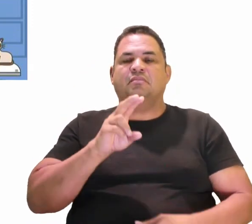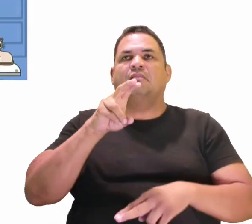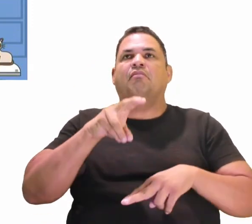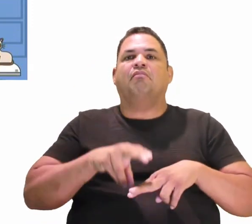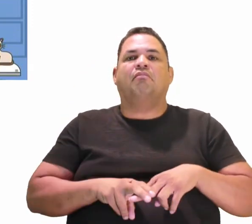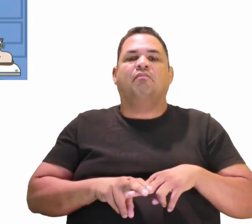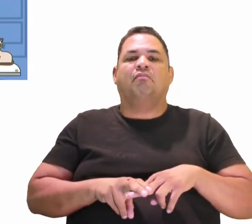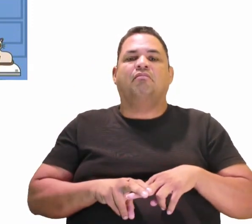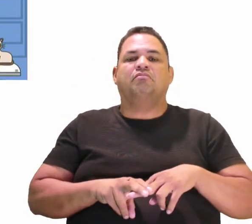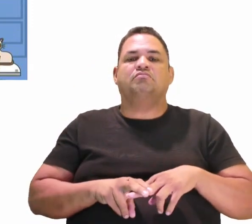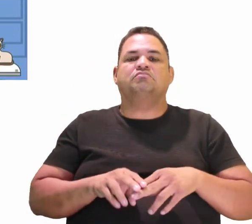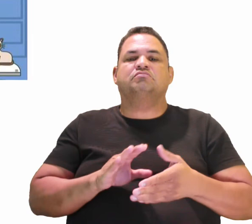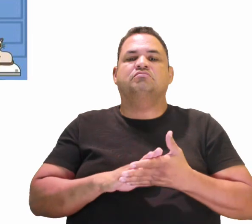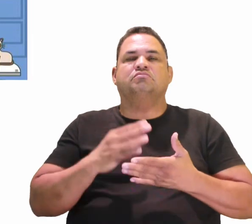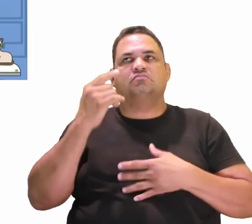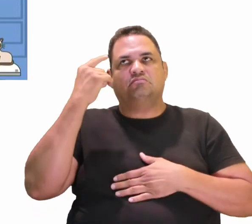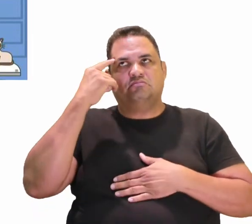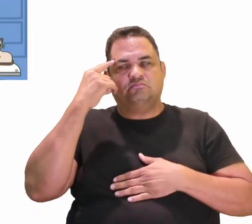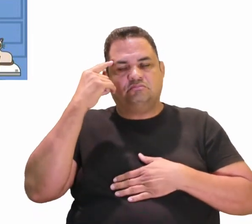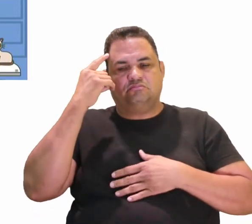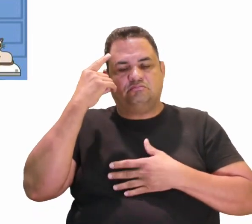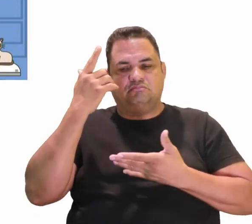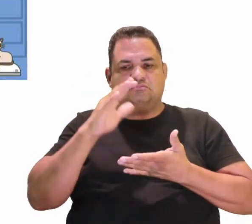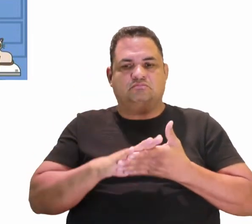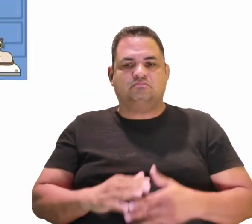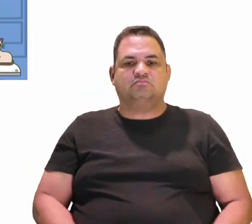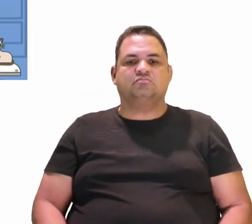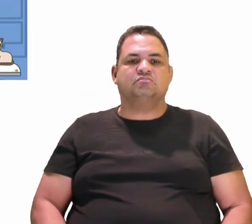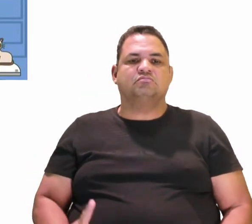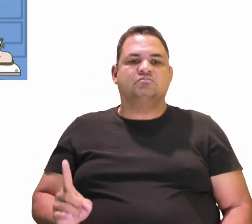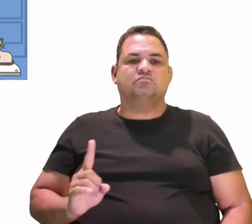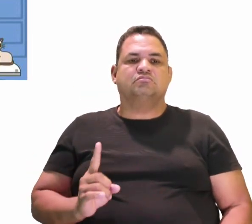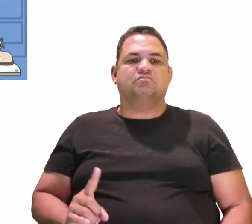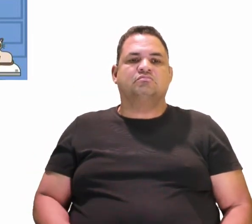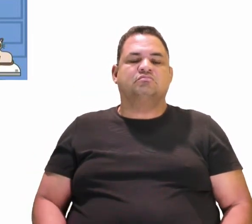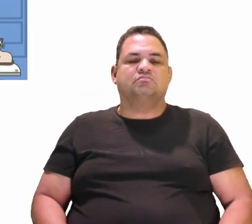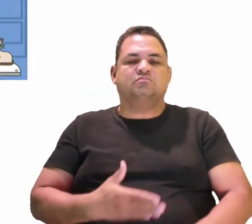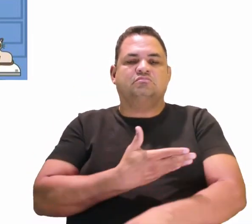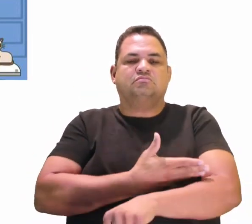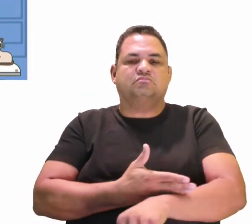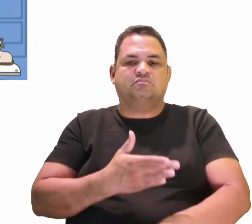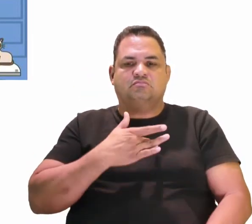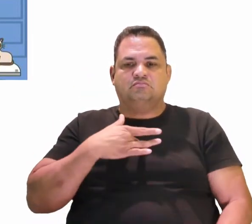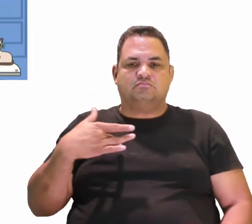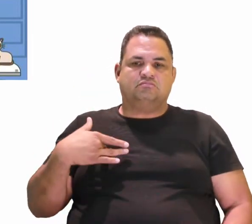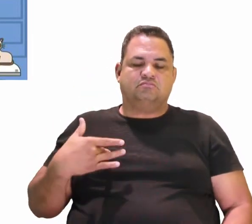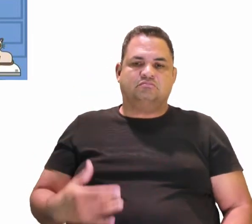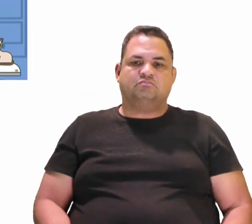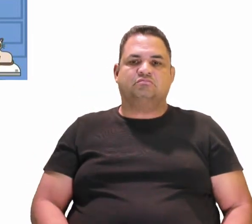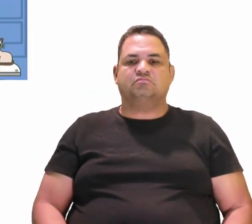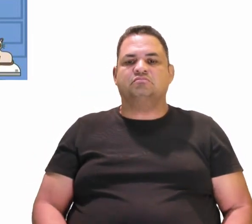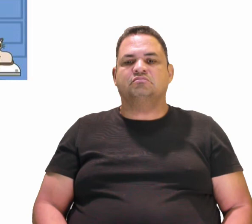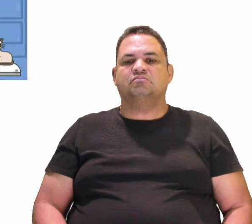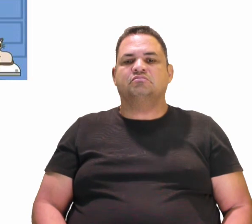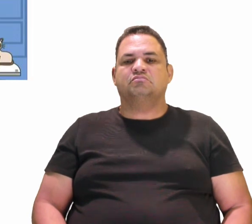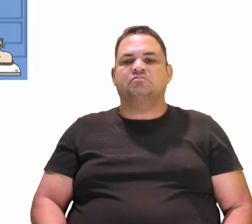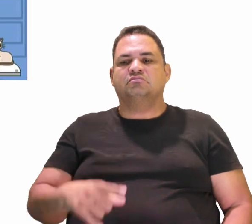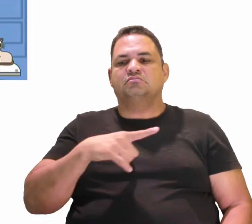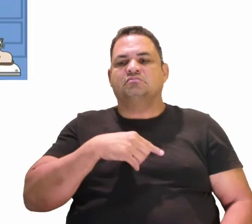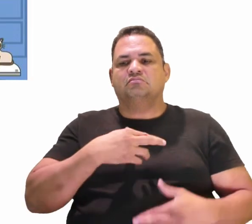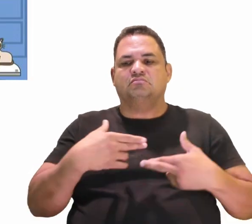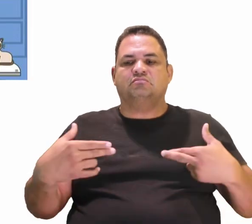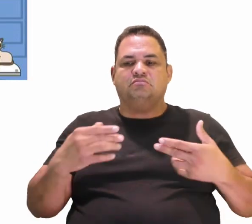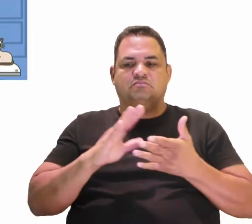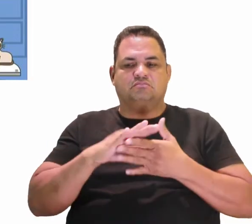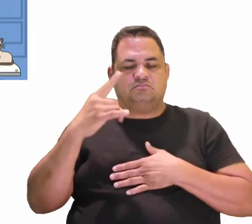sentado ali, mesmo que você exercite a sua mente, ainda assim não é um hábito saudável. Tem muitas coisas que a gente